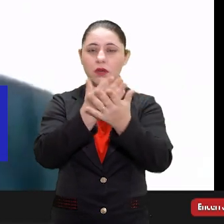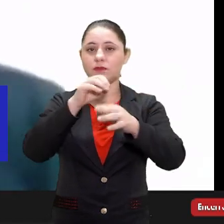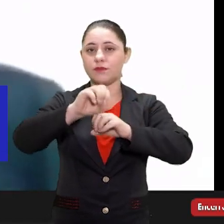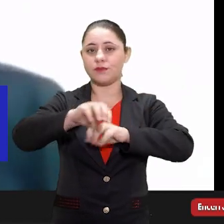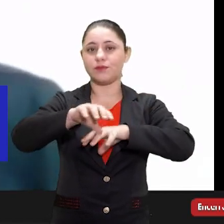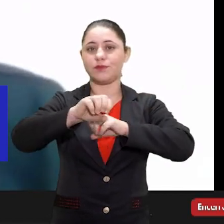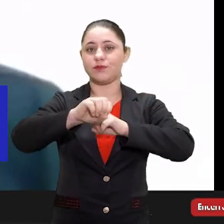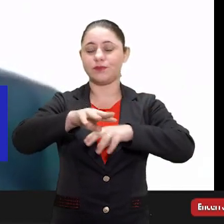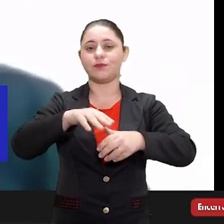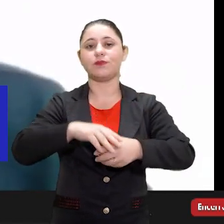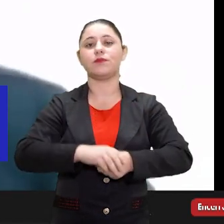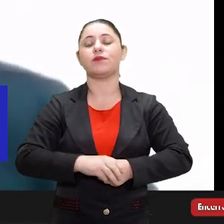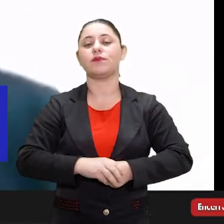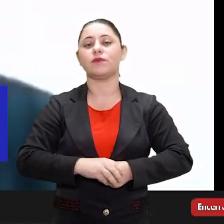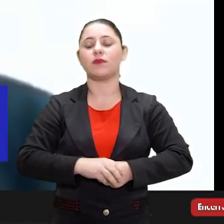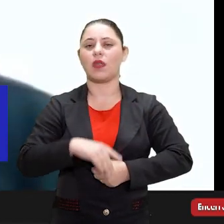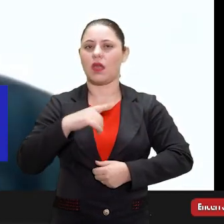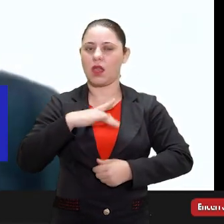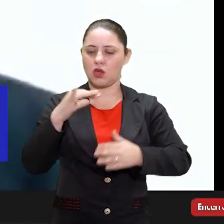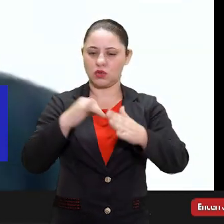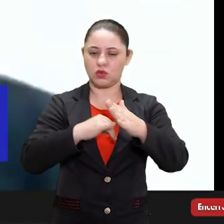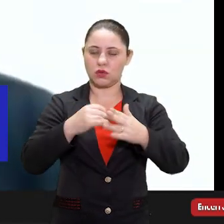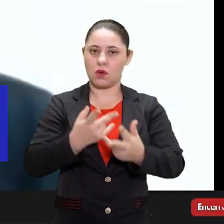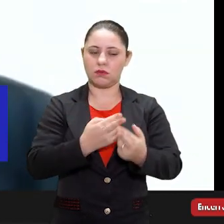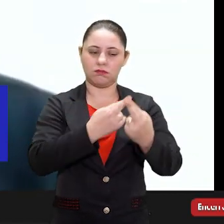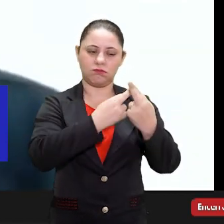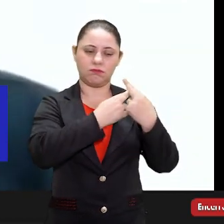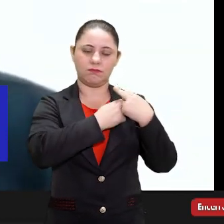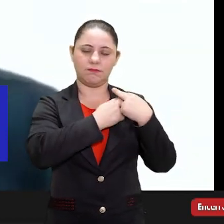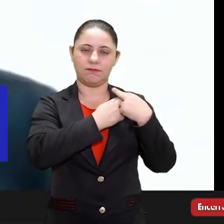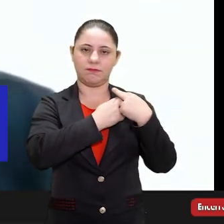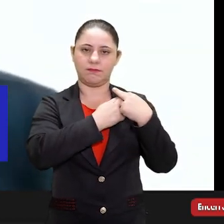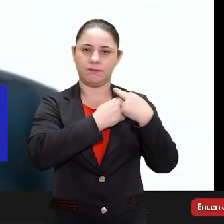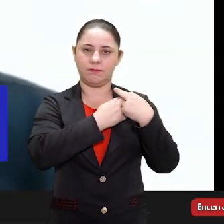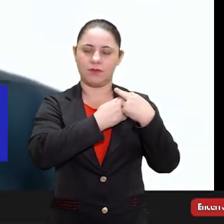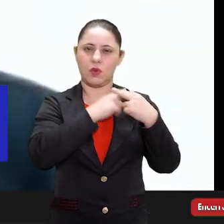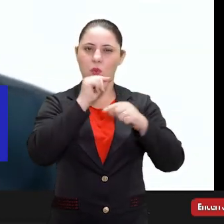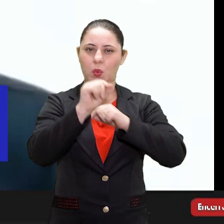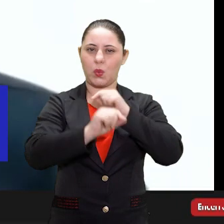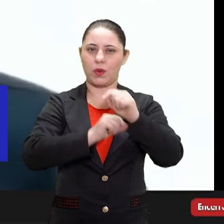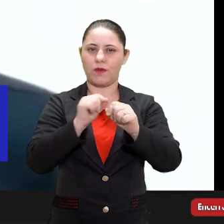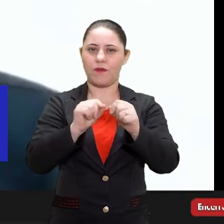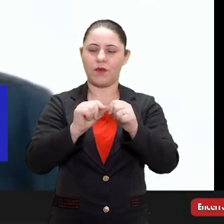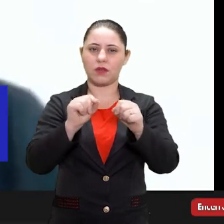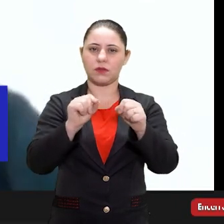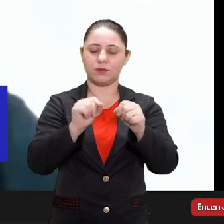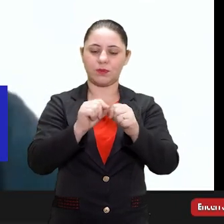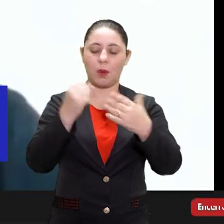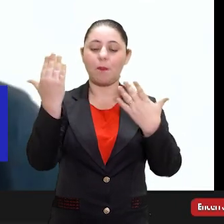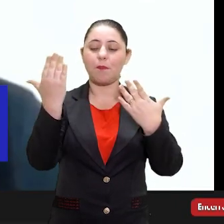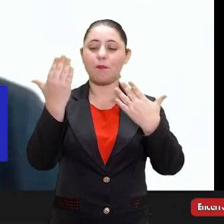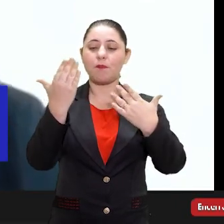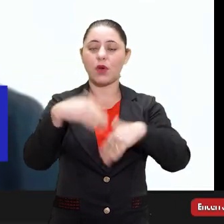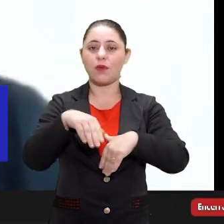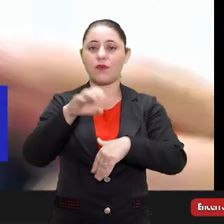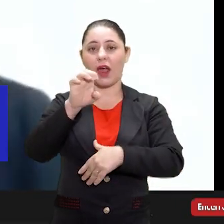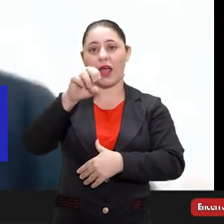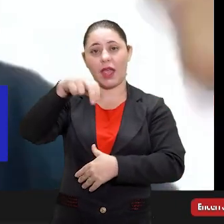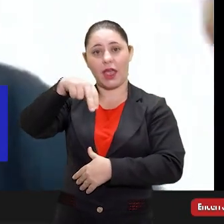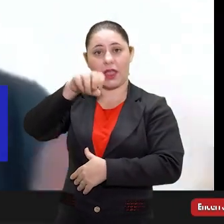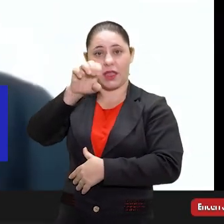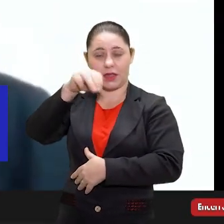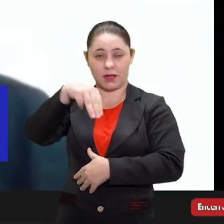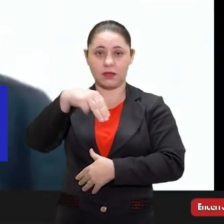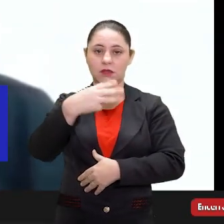37 funcionários do INEP, que é o Instituto Nacional de Estudos e Pesquisas Educacionais, que é o